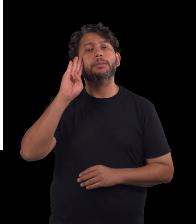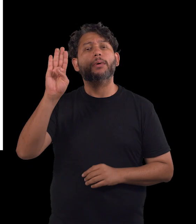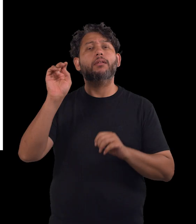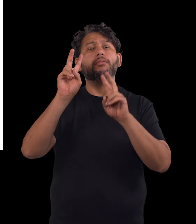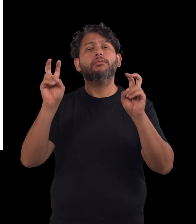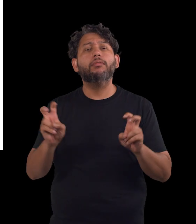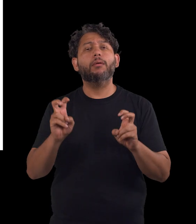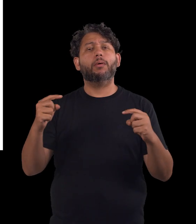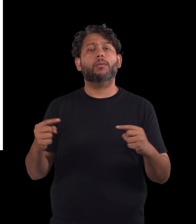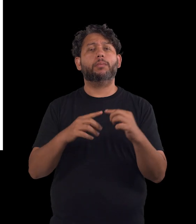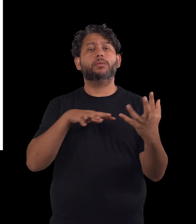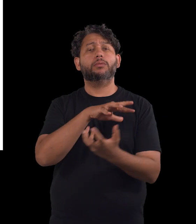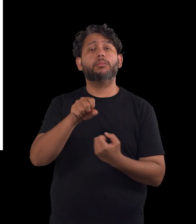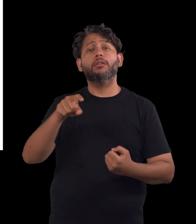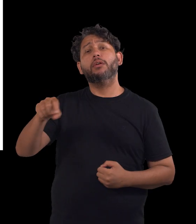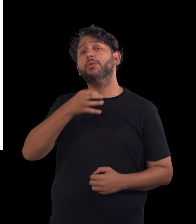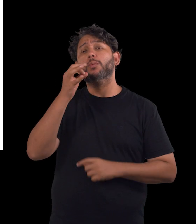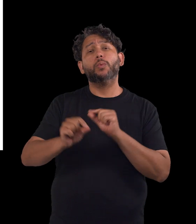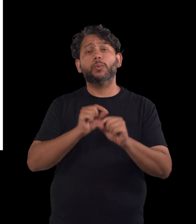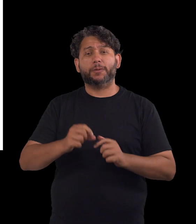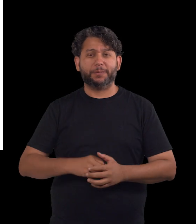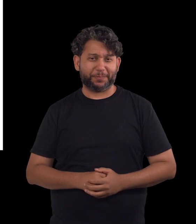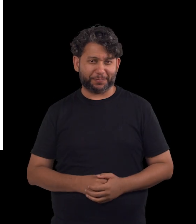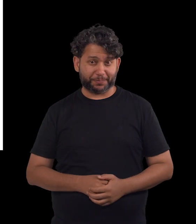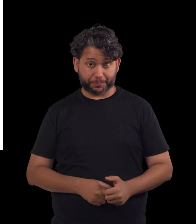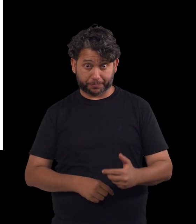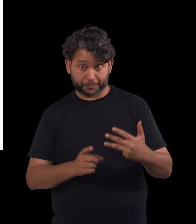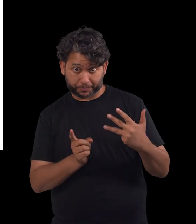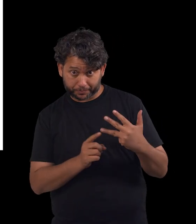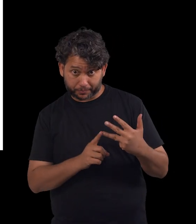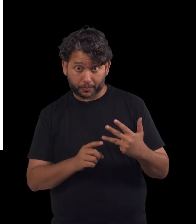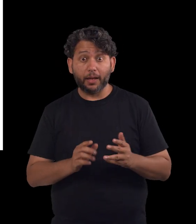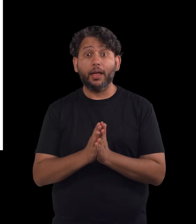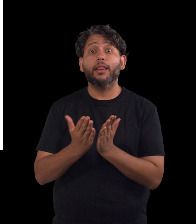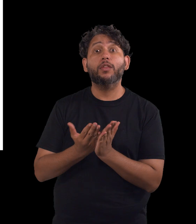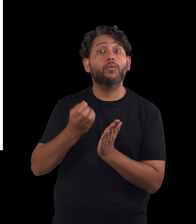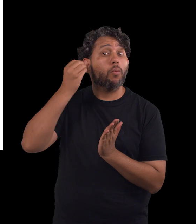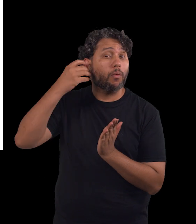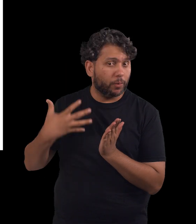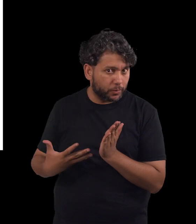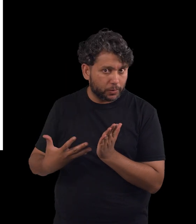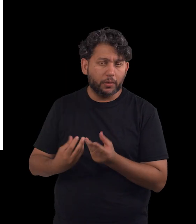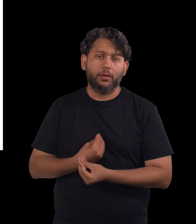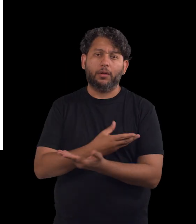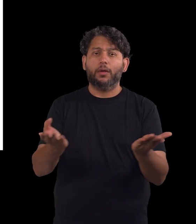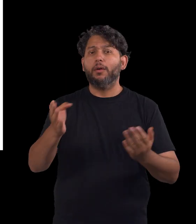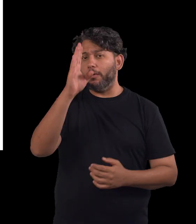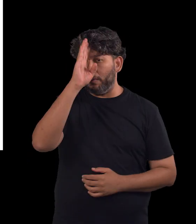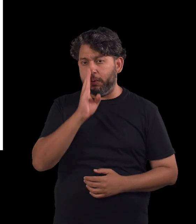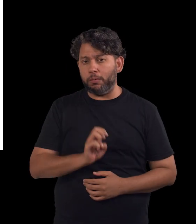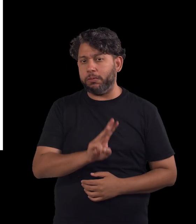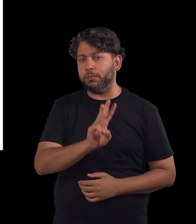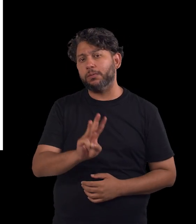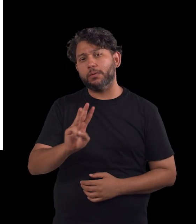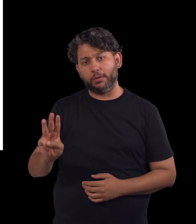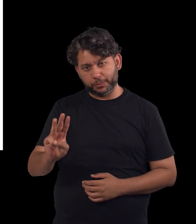principais temas ligados à sustentabilidade. O quarto material é um audiobook, disponibilizado